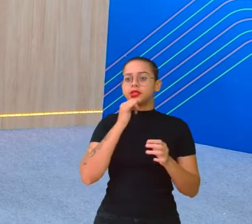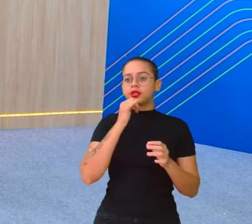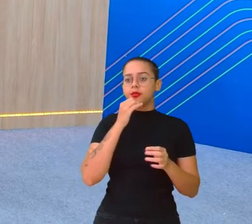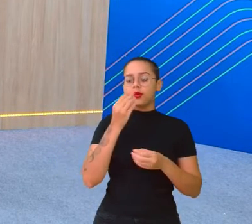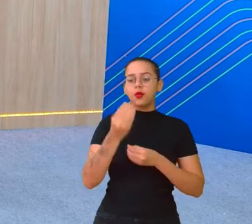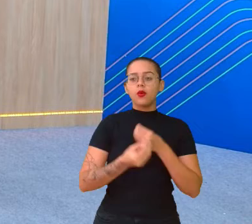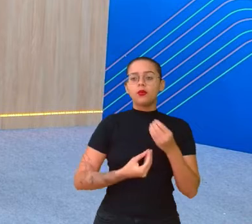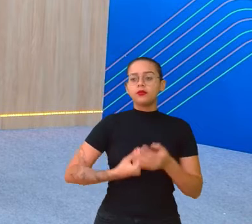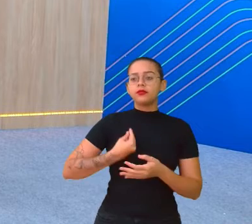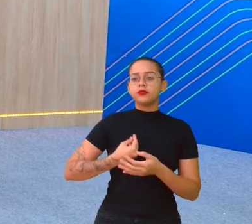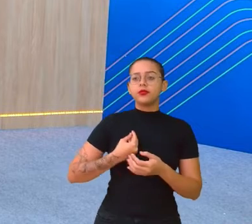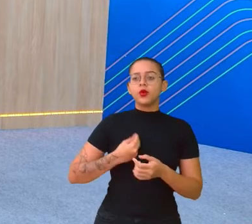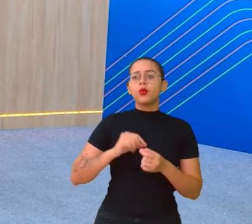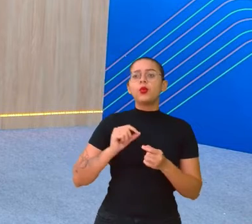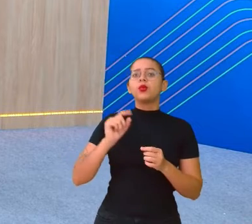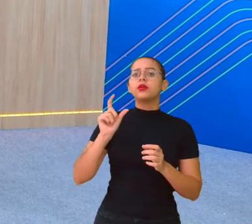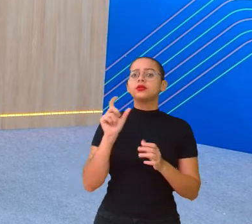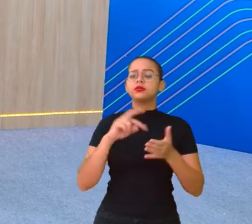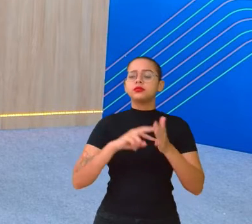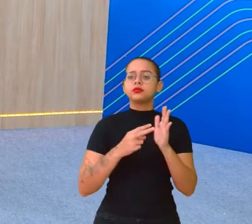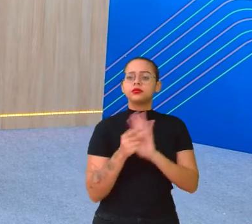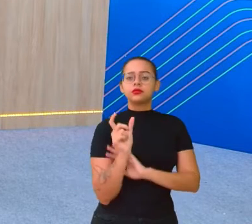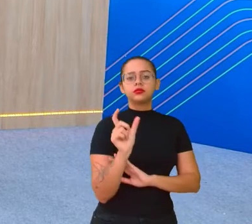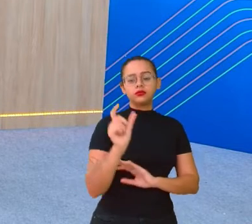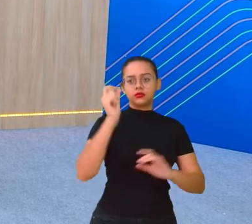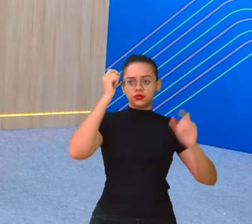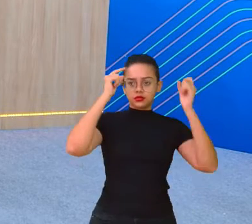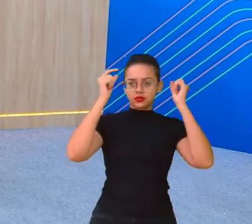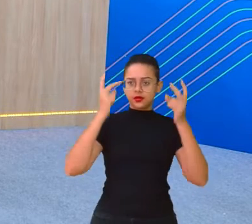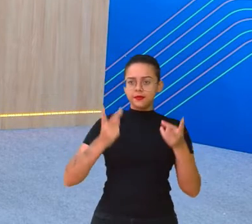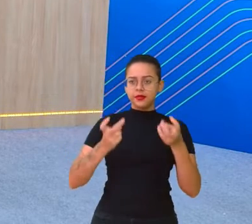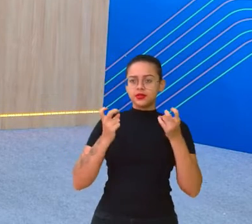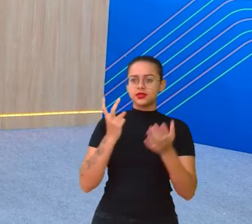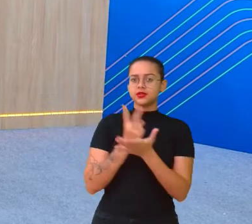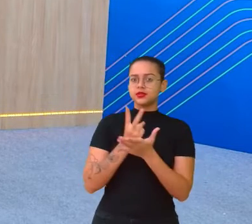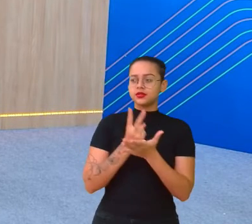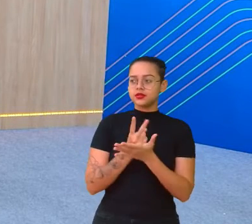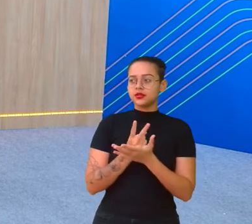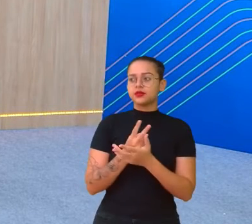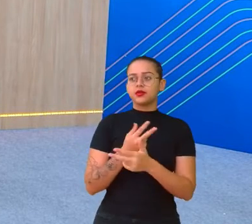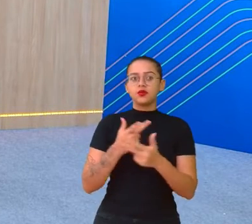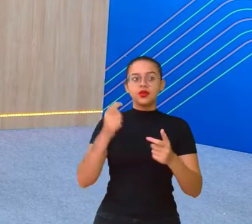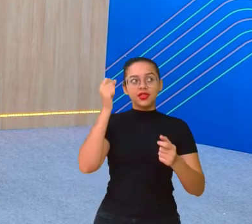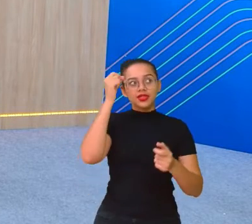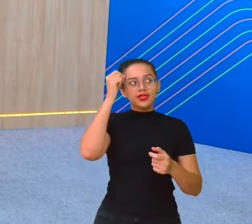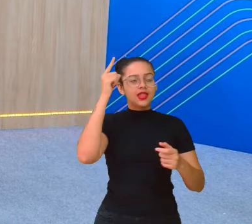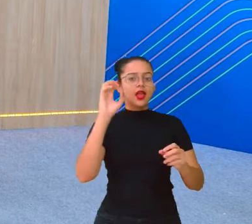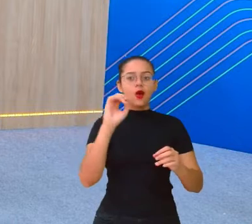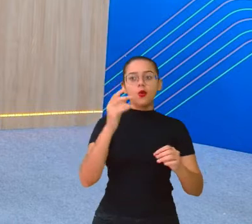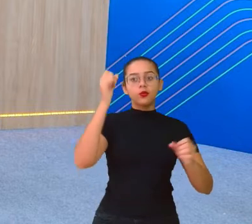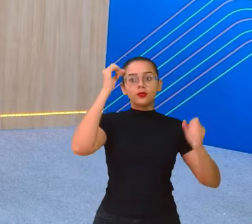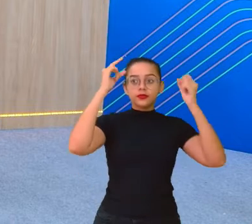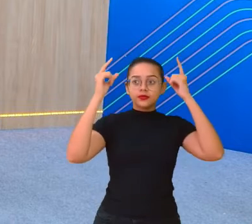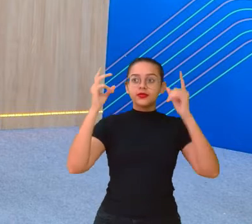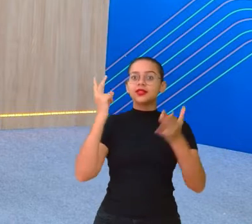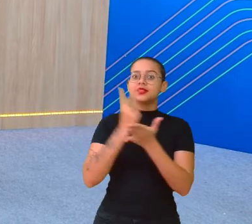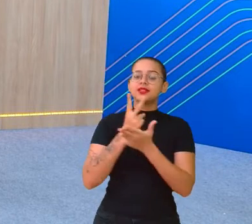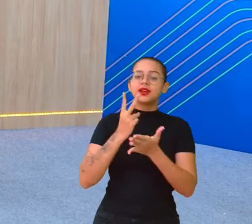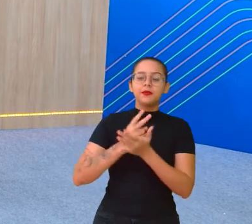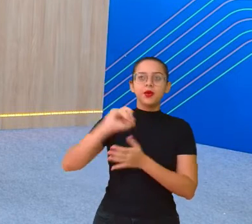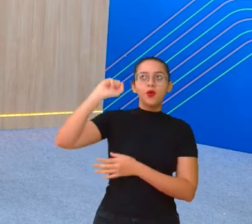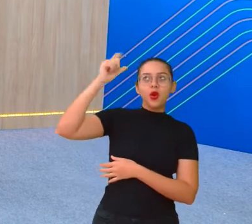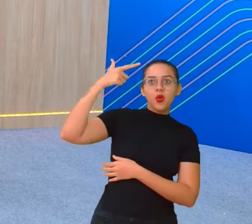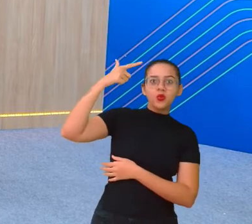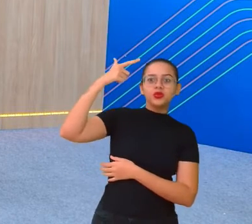aqui para a gente, o que é então a criatividade? Vejam que sempre que surgem essas coisas de ideia, de criatividade, é uma lâmpada que se acende,